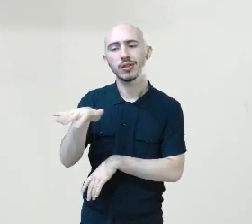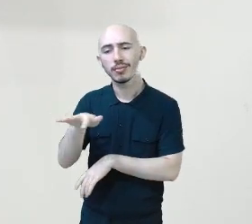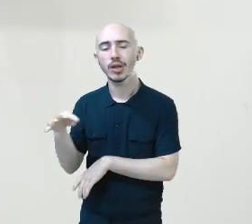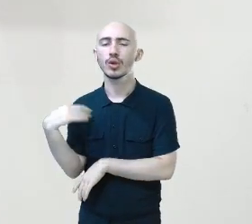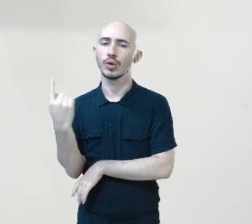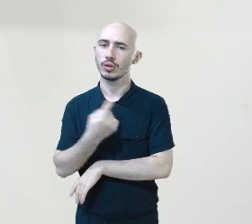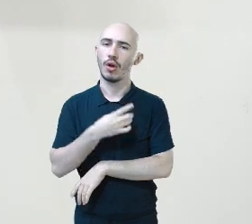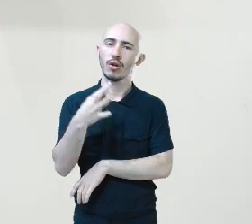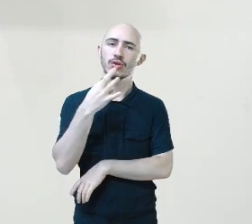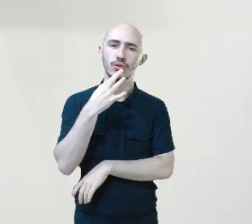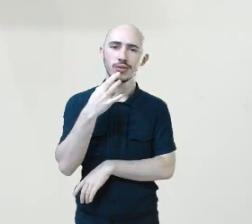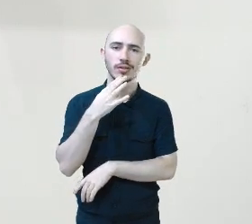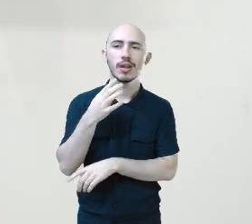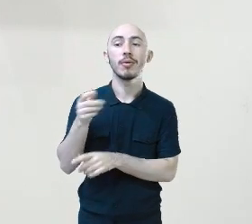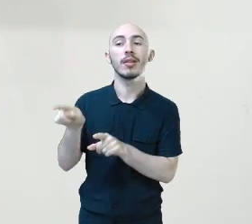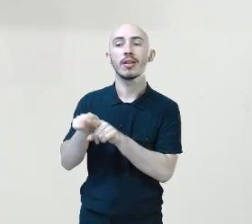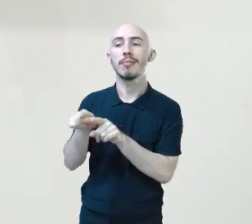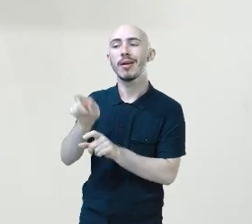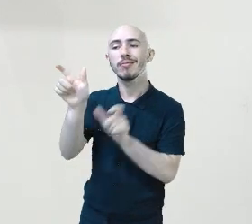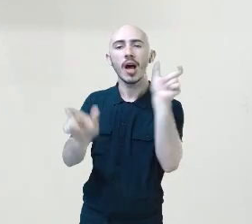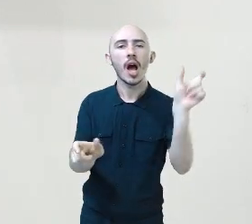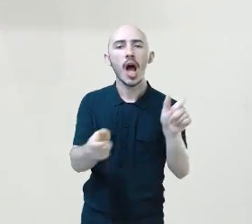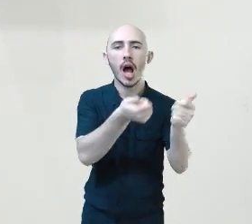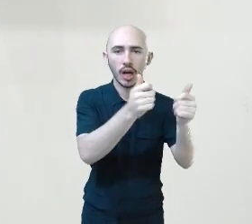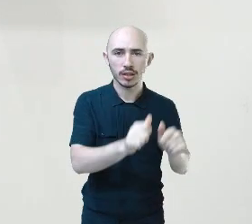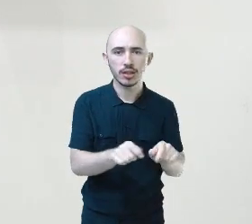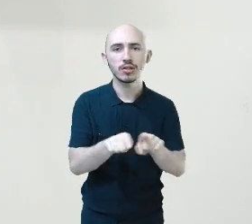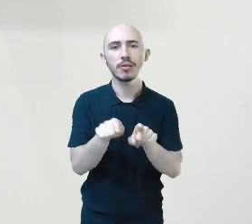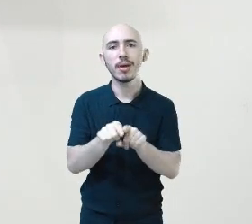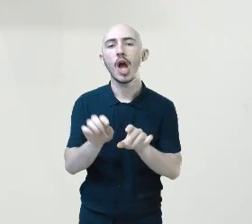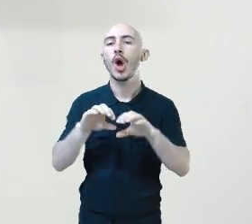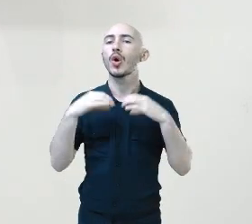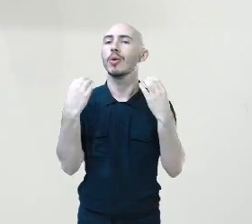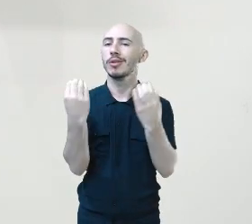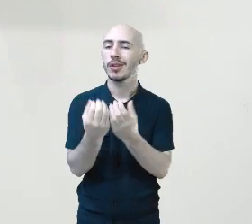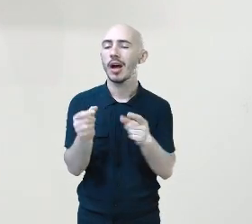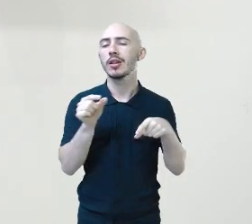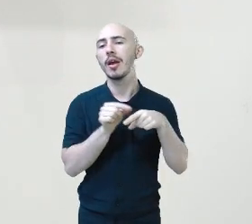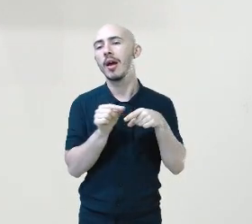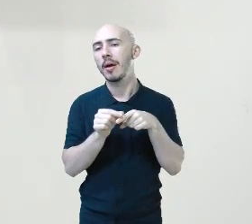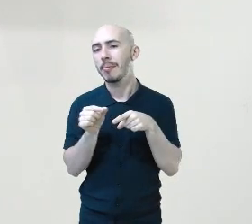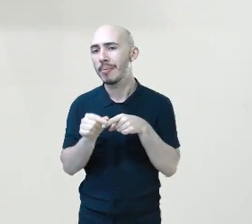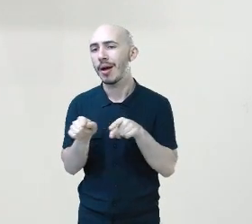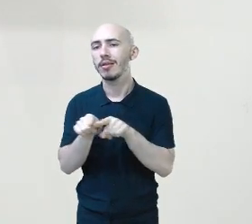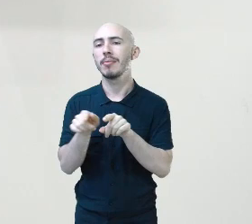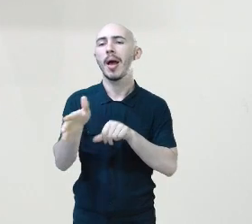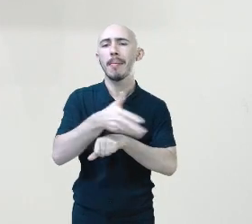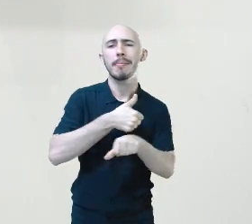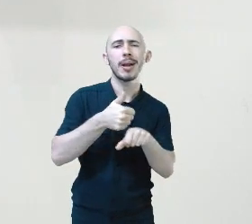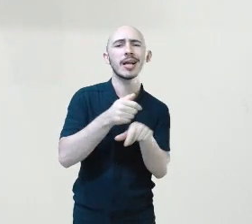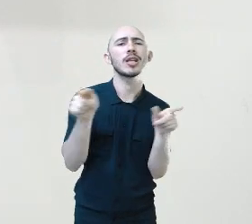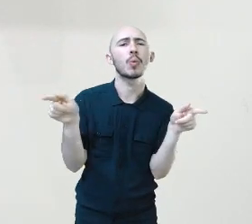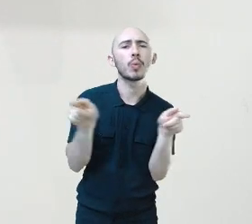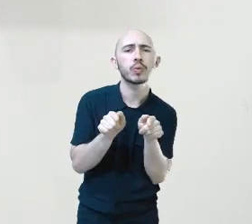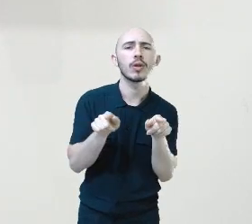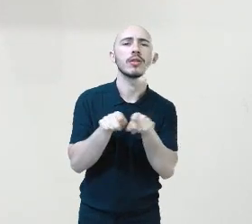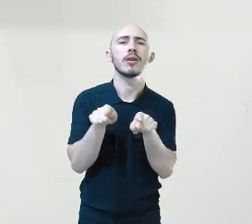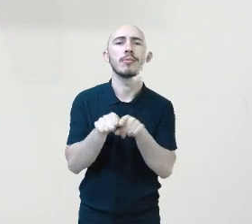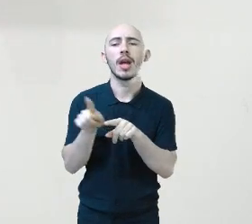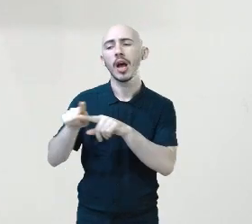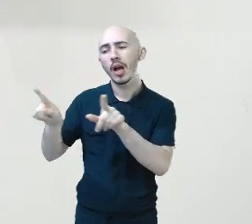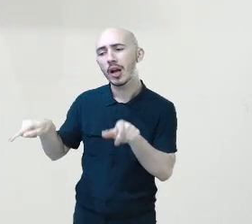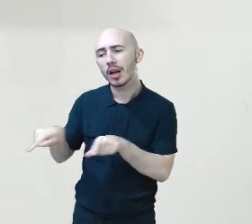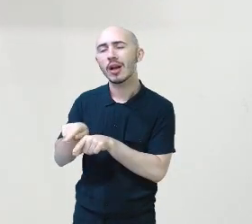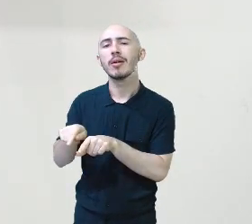conhece, além desses artistas, as comunidades, os bairros, as pequenas praças, os campos de